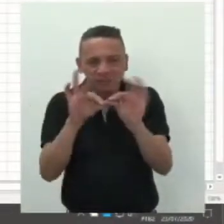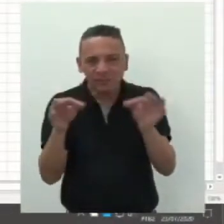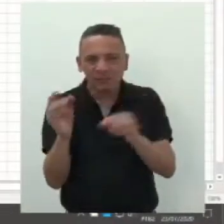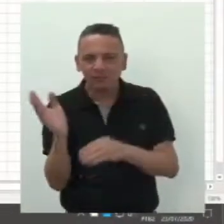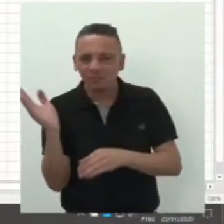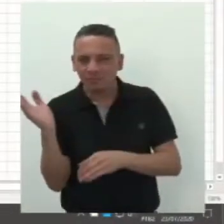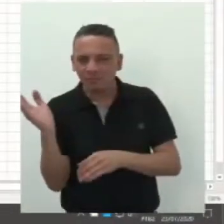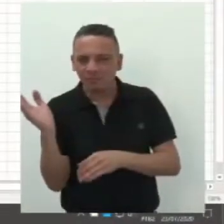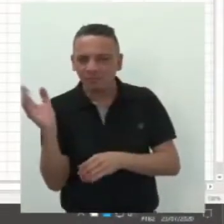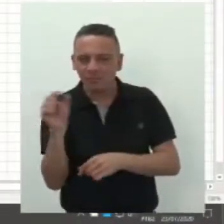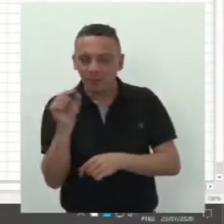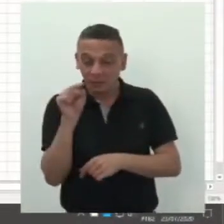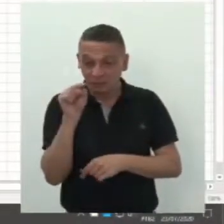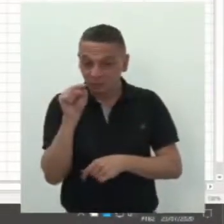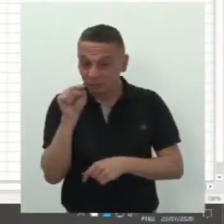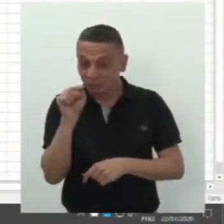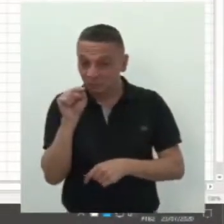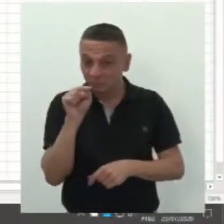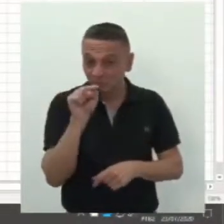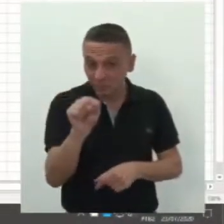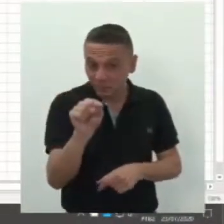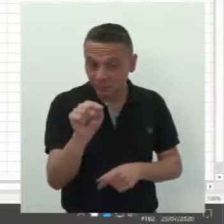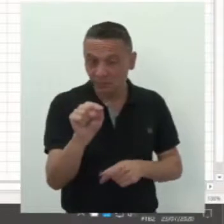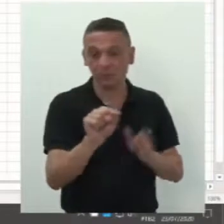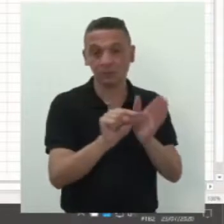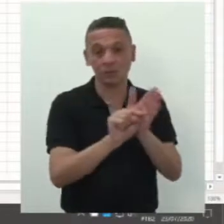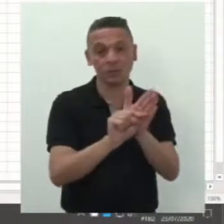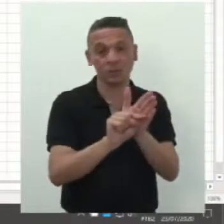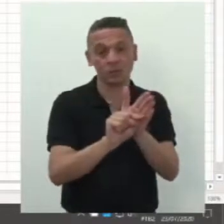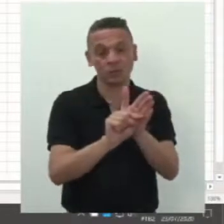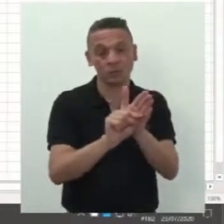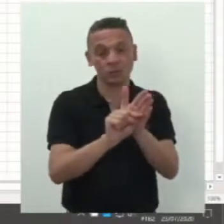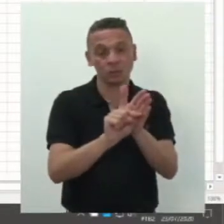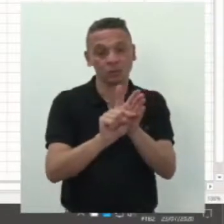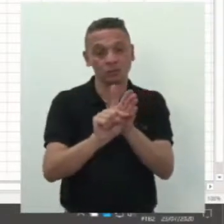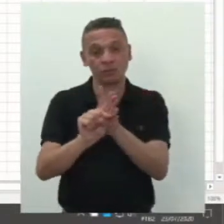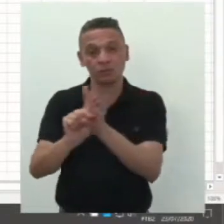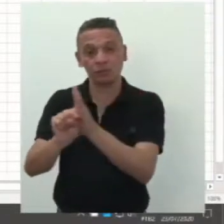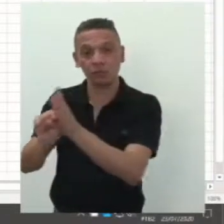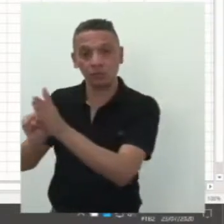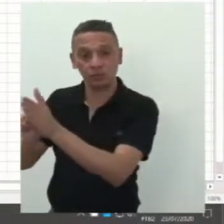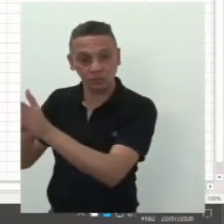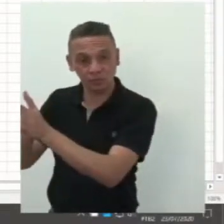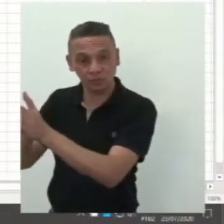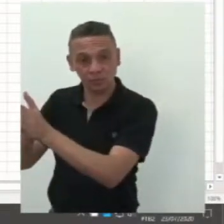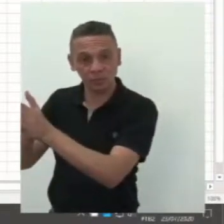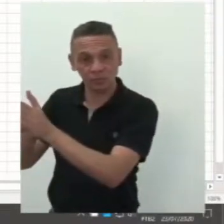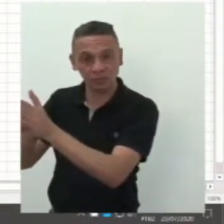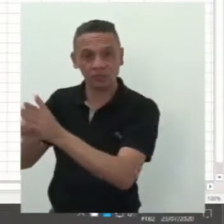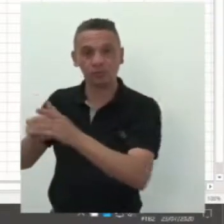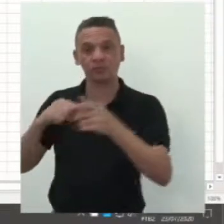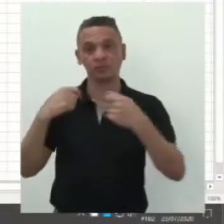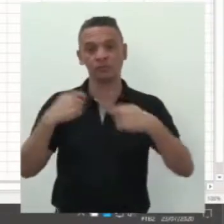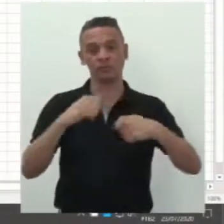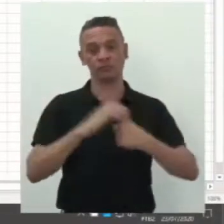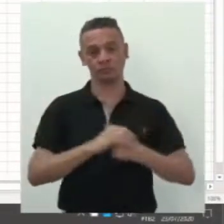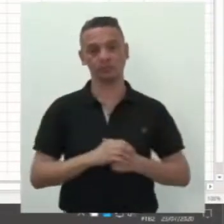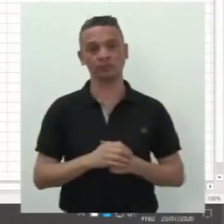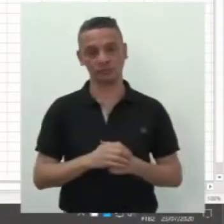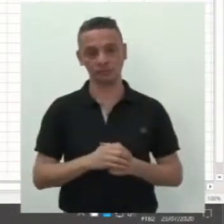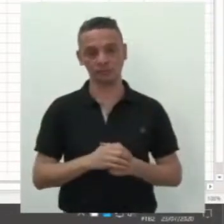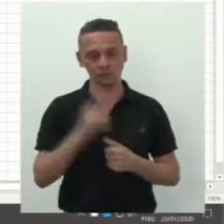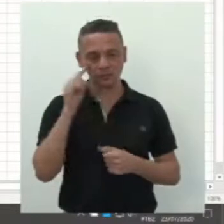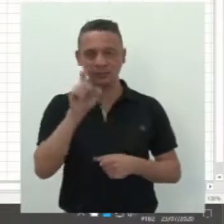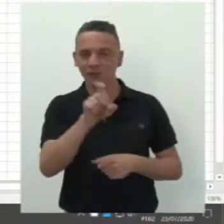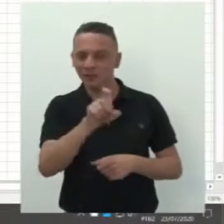Para arrastar a célula e preencher automaticamente, é esse quadradinho que você tem que vir em cima, ó. O cursor até muda quando você